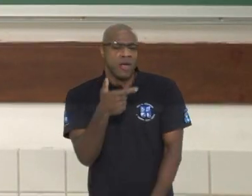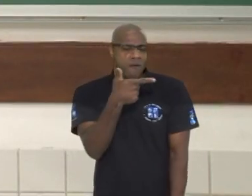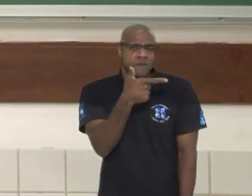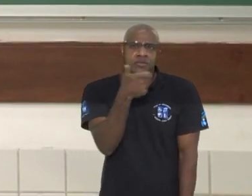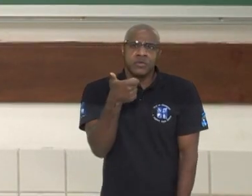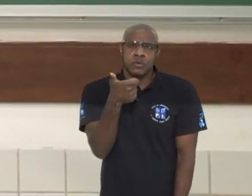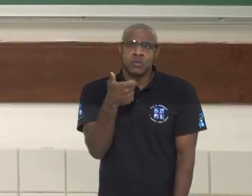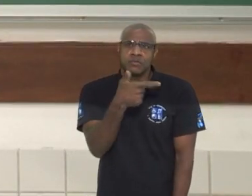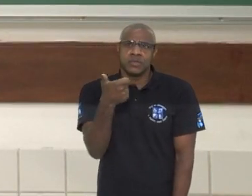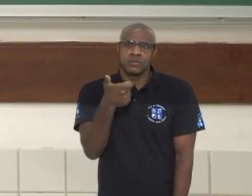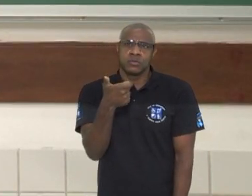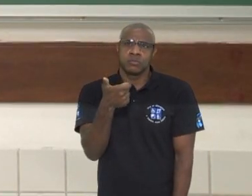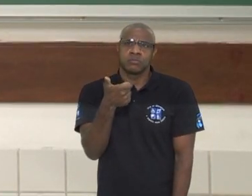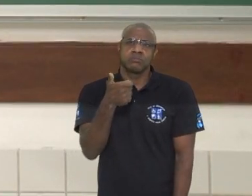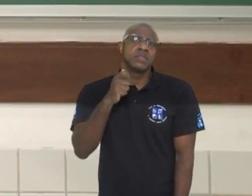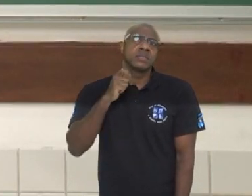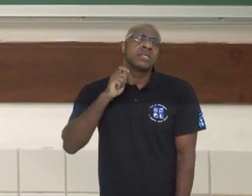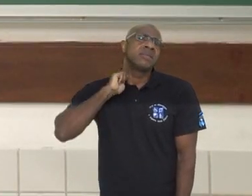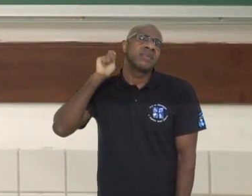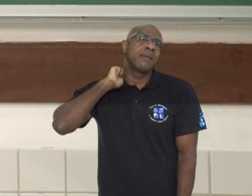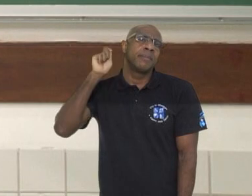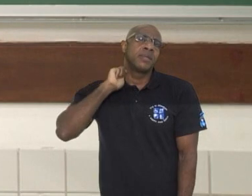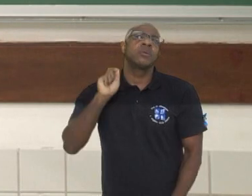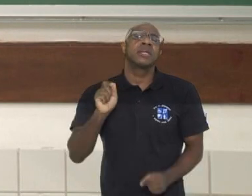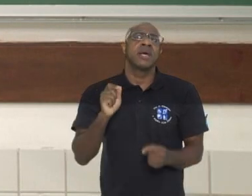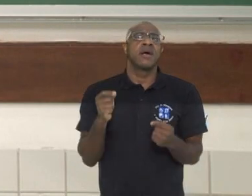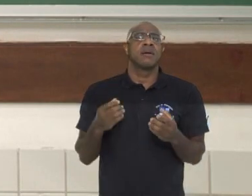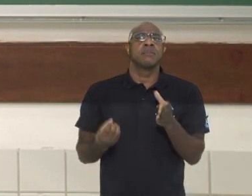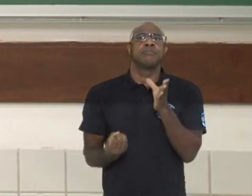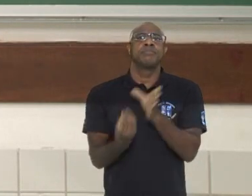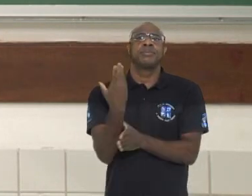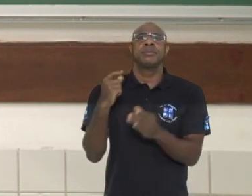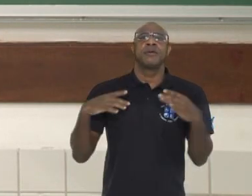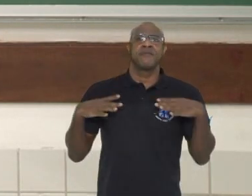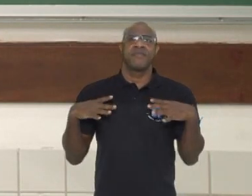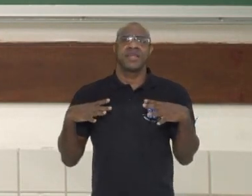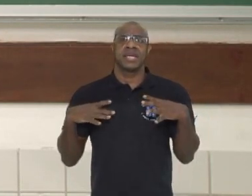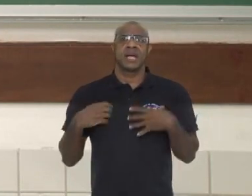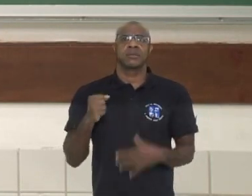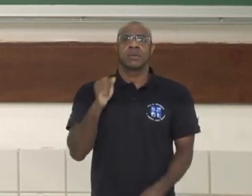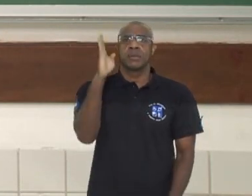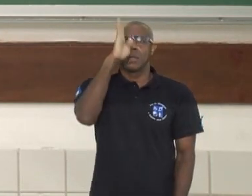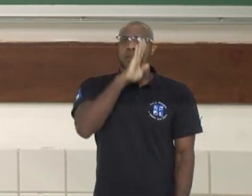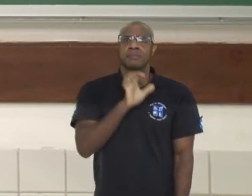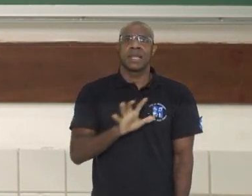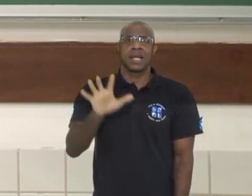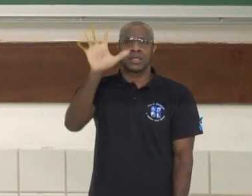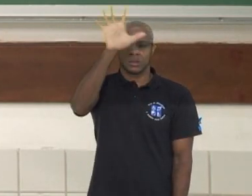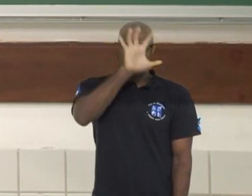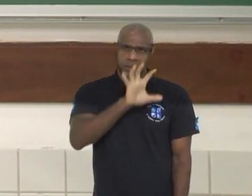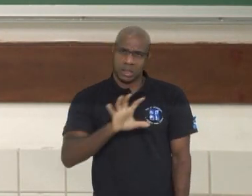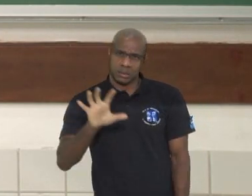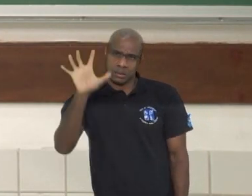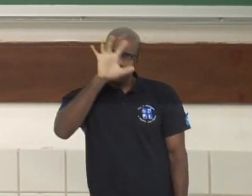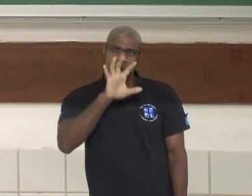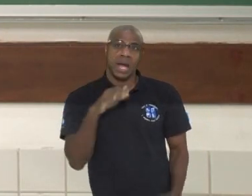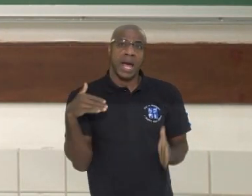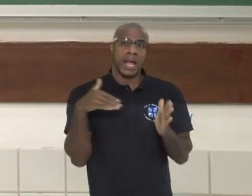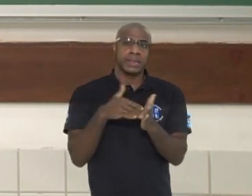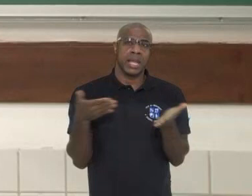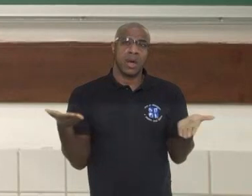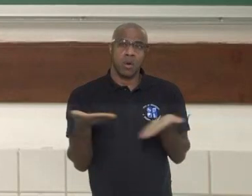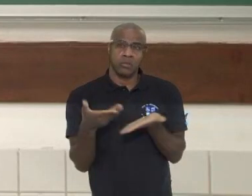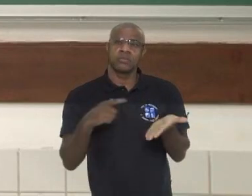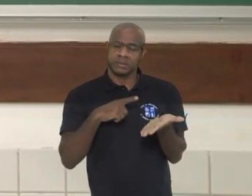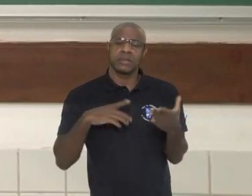abril, feriado de Tiradentes, se tornou um feriado nacional. Tá? Então, até hoje, nós